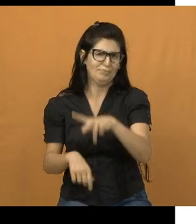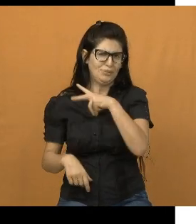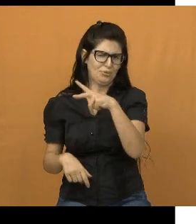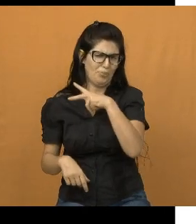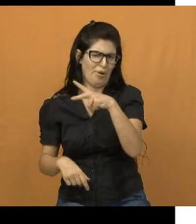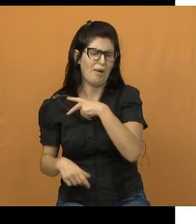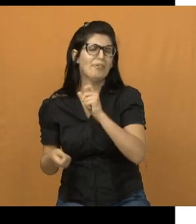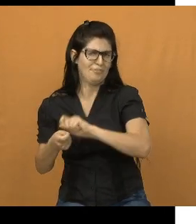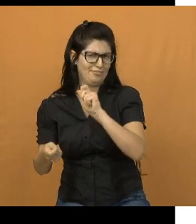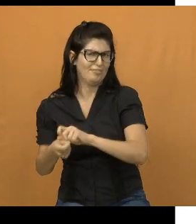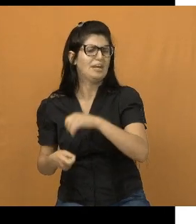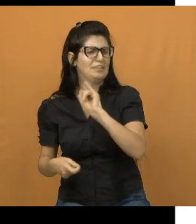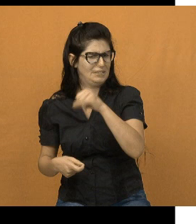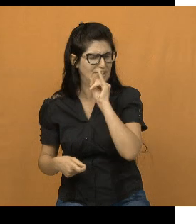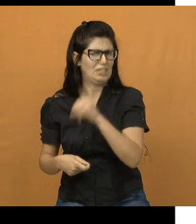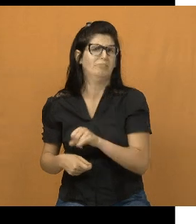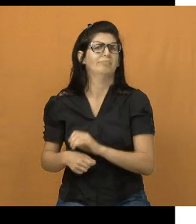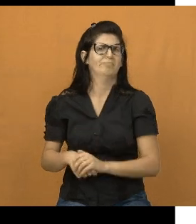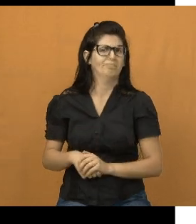Pode passar, Marisa.